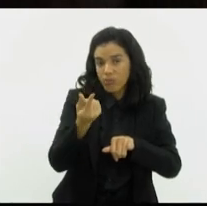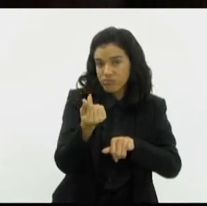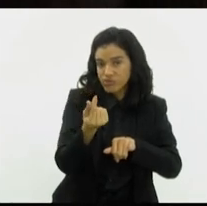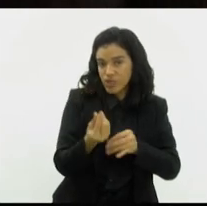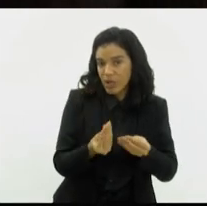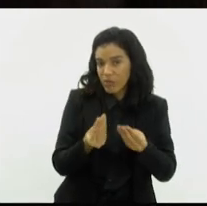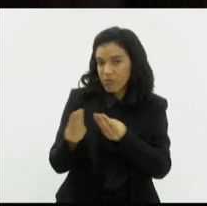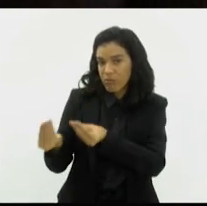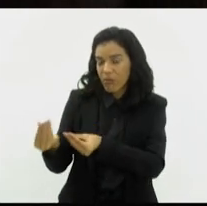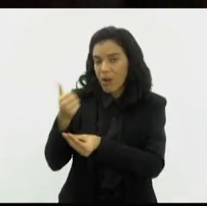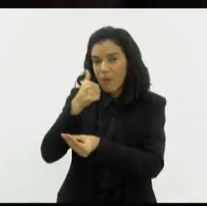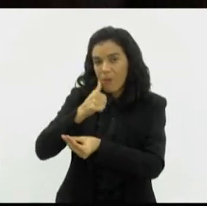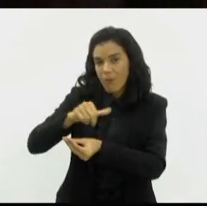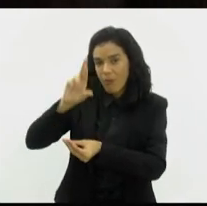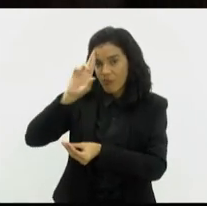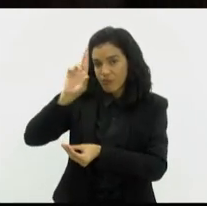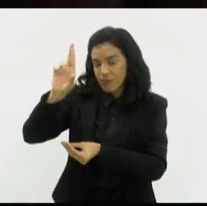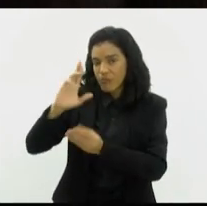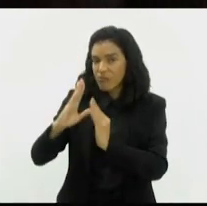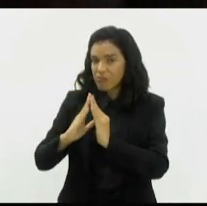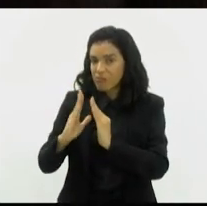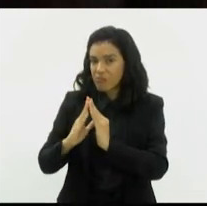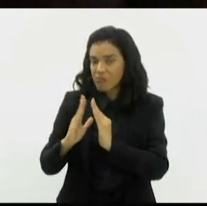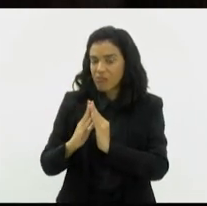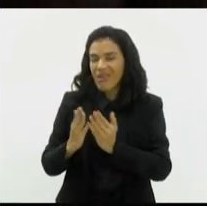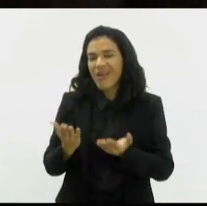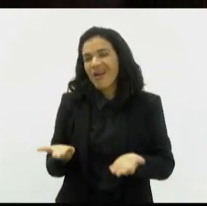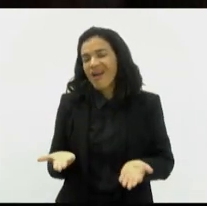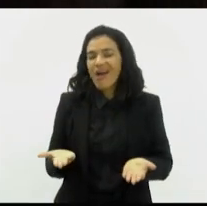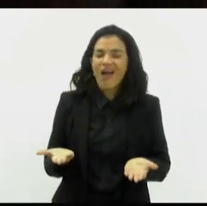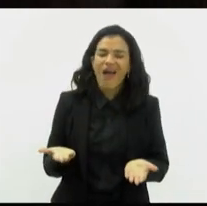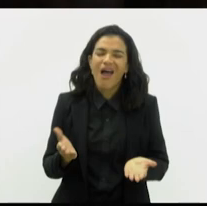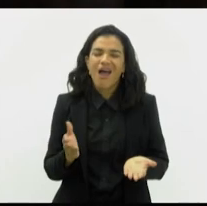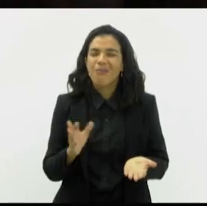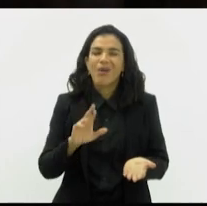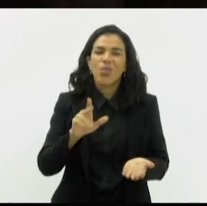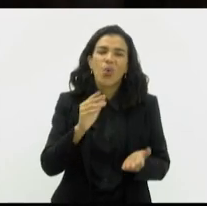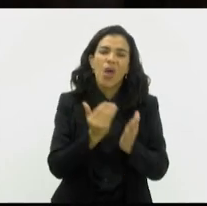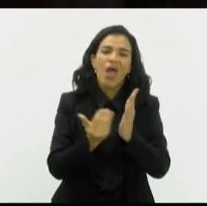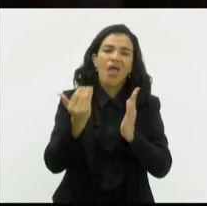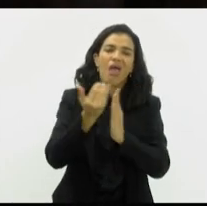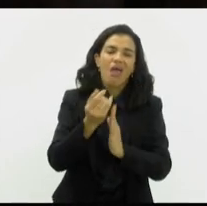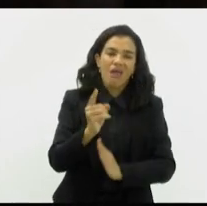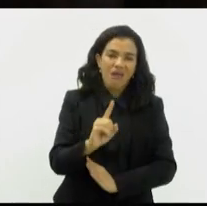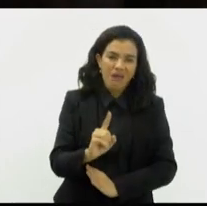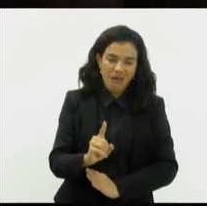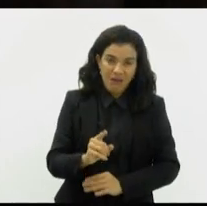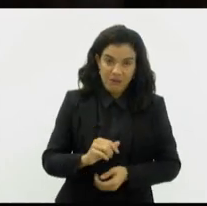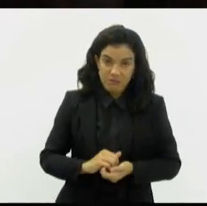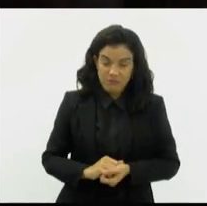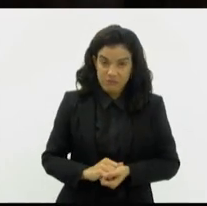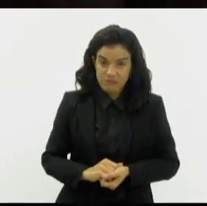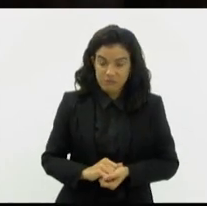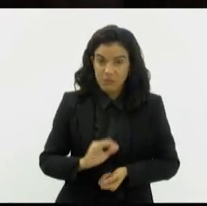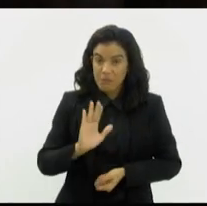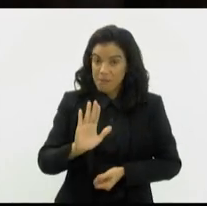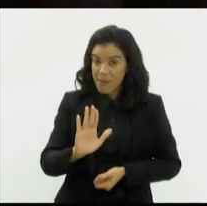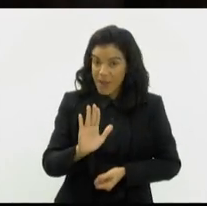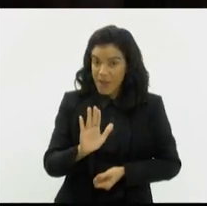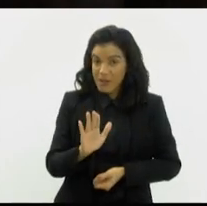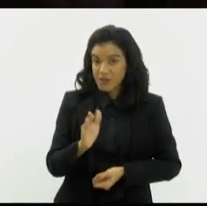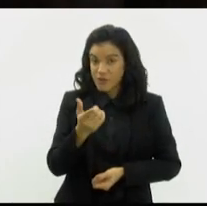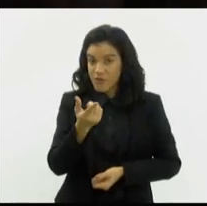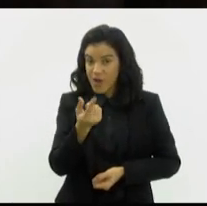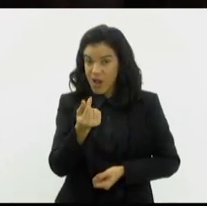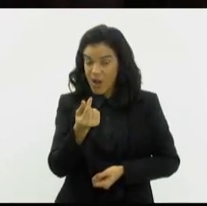compras. Ah, mas baixa. Mas não é bem assim. Só que não se diz que as embalagens